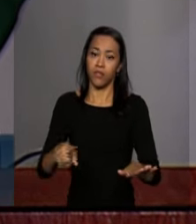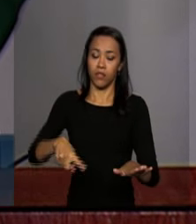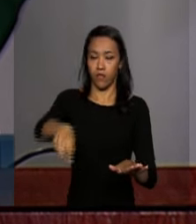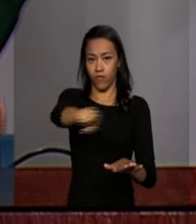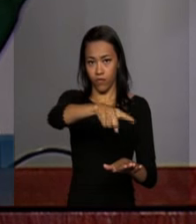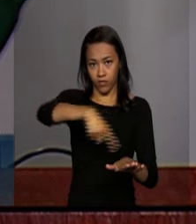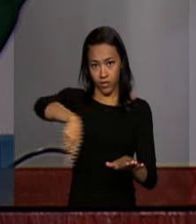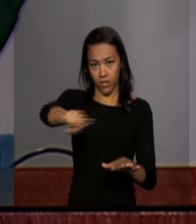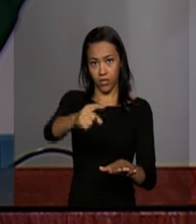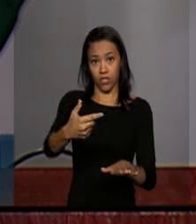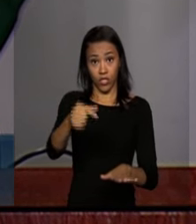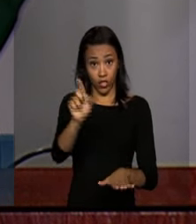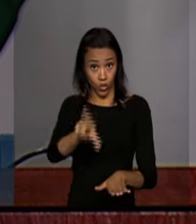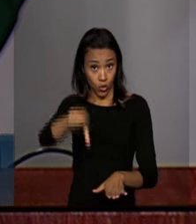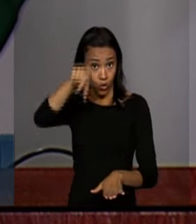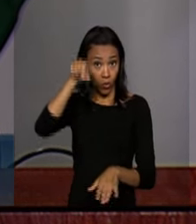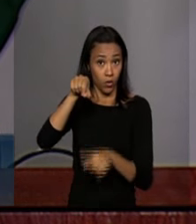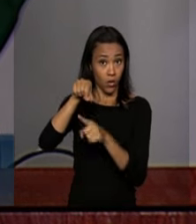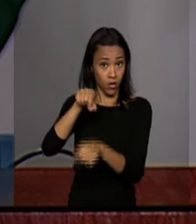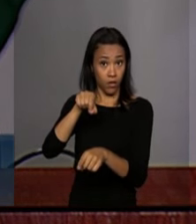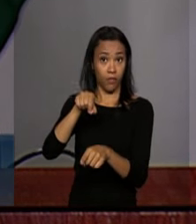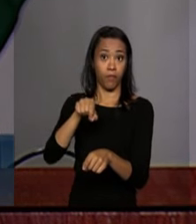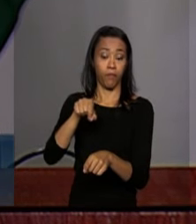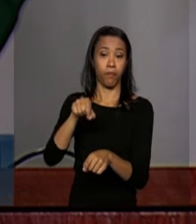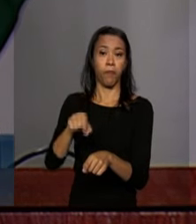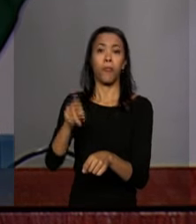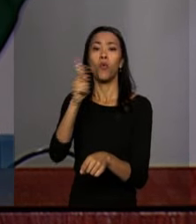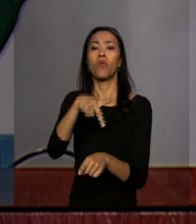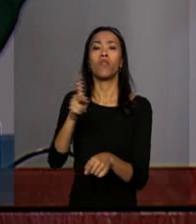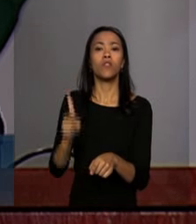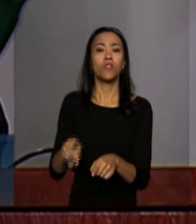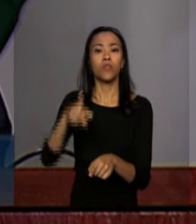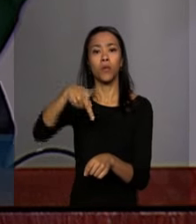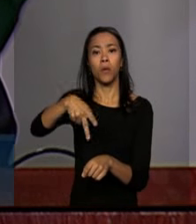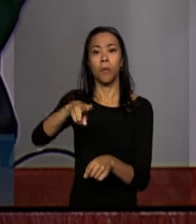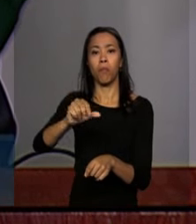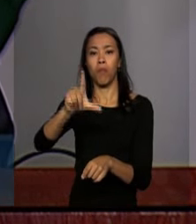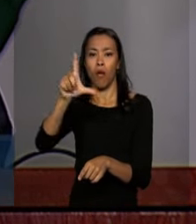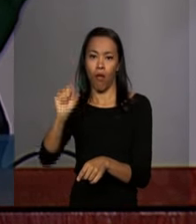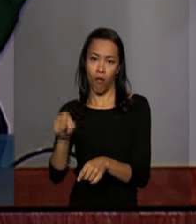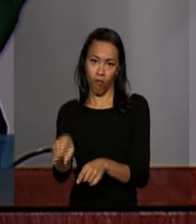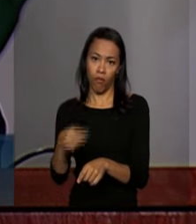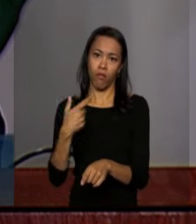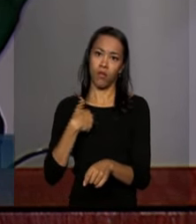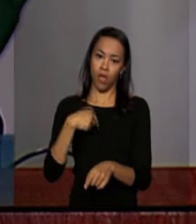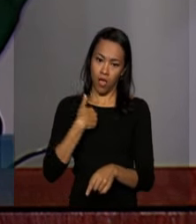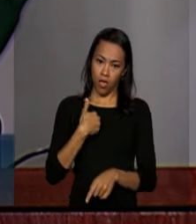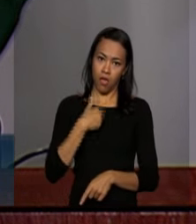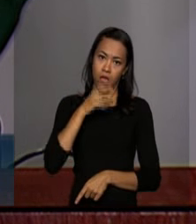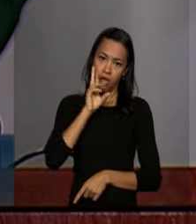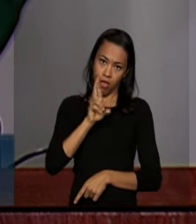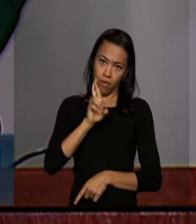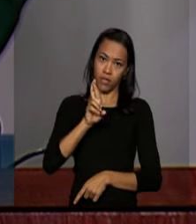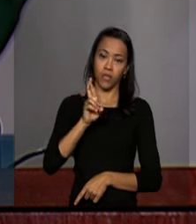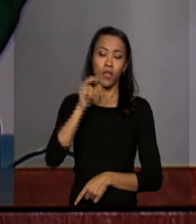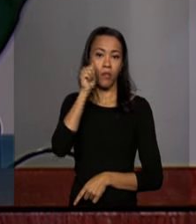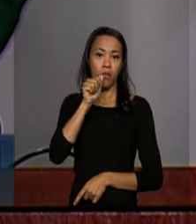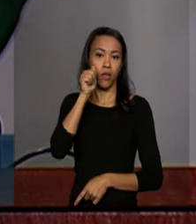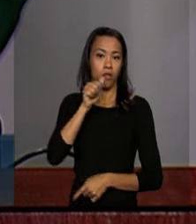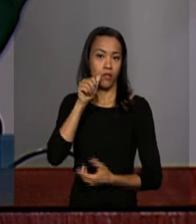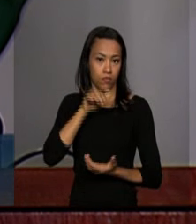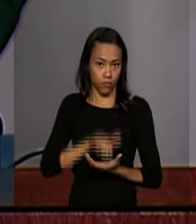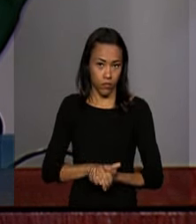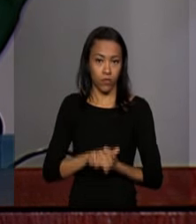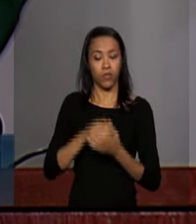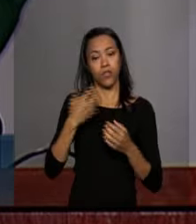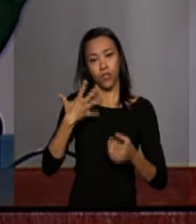vocês ao escolher para patrono da turma o saudoso professor Paulo Kohl, aqui representados pela senhora Célia Kohl,